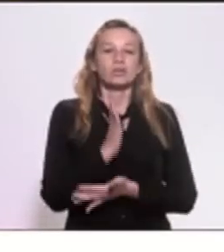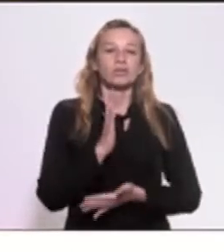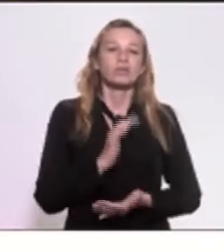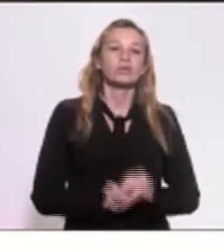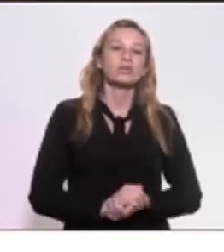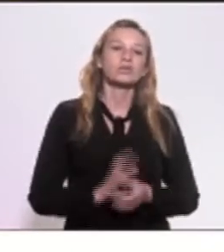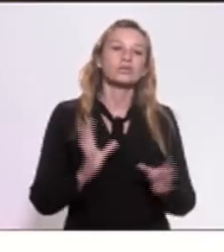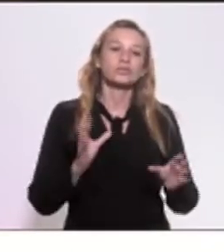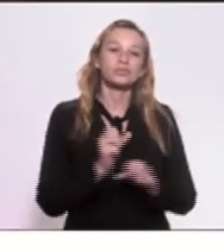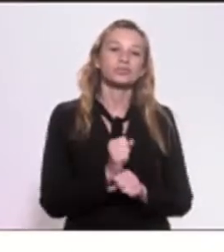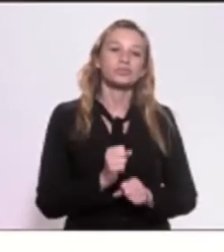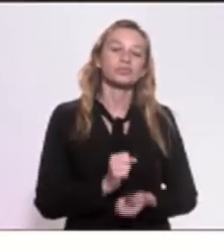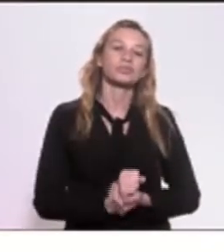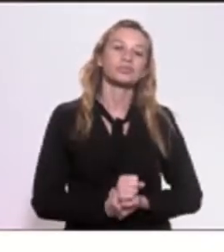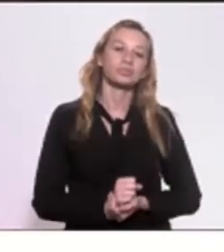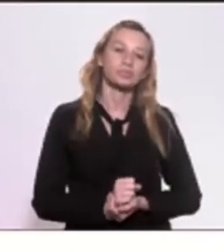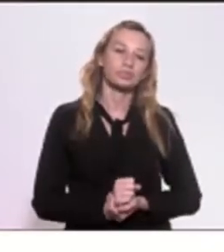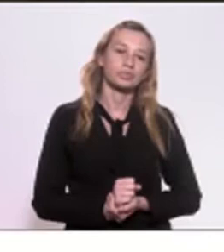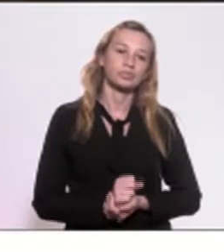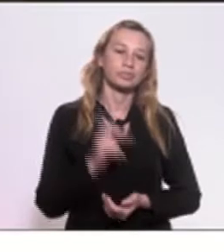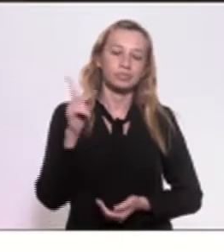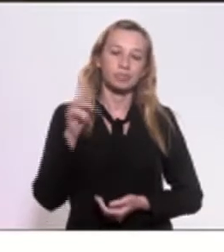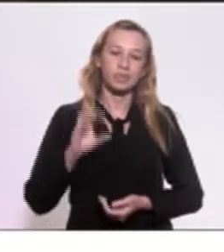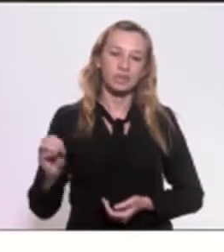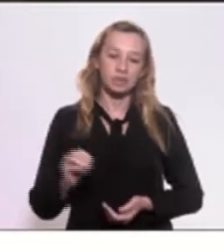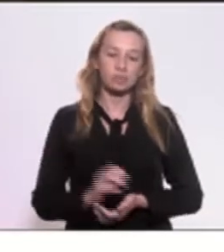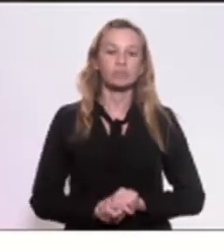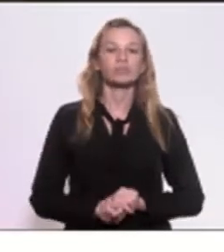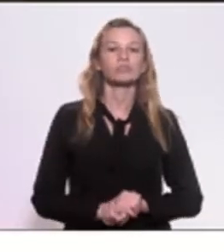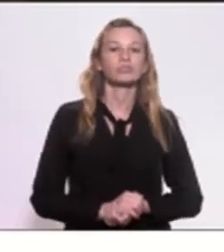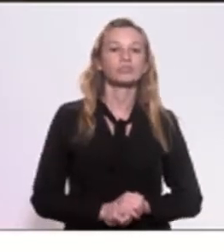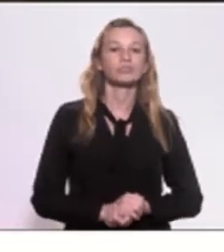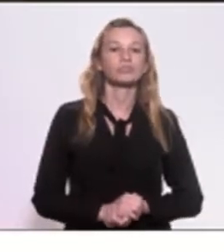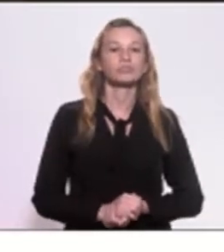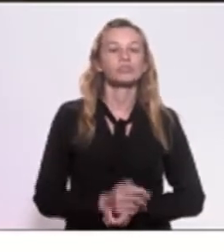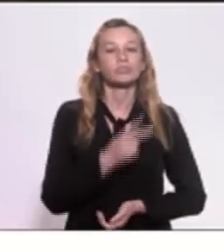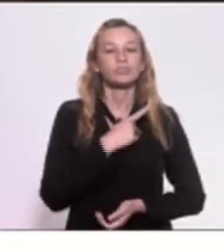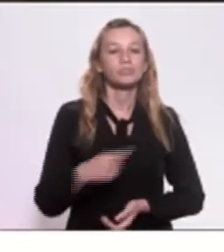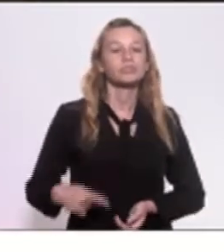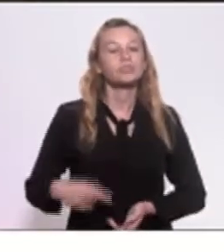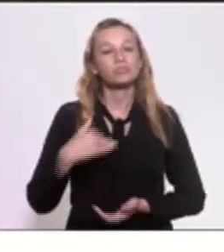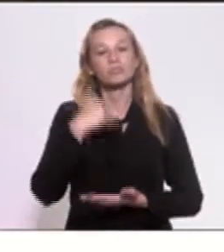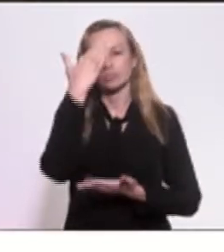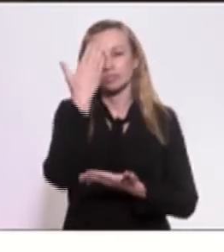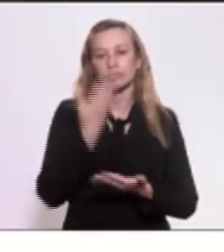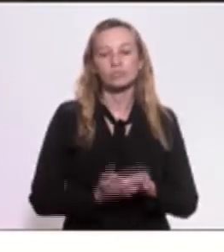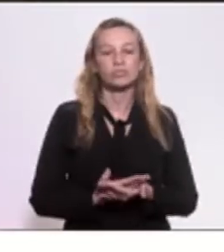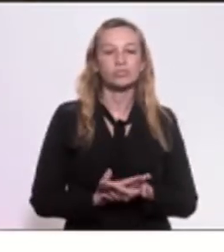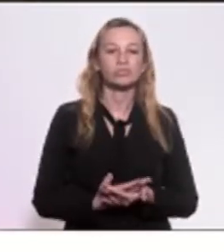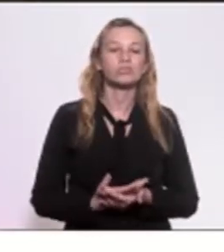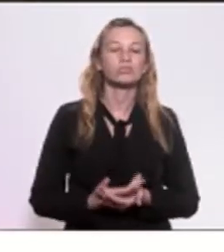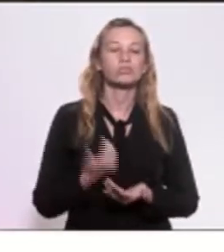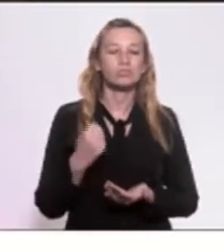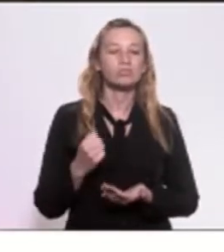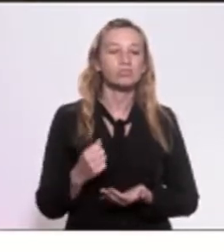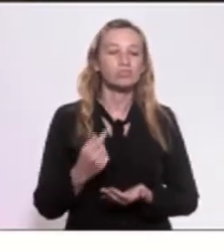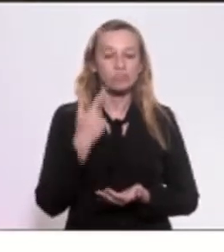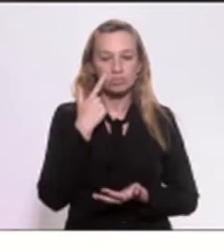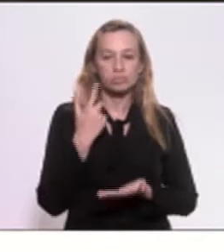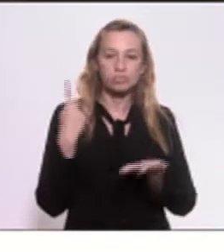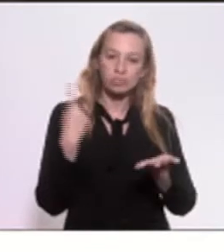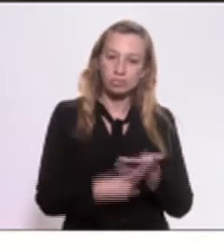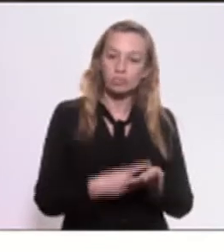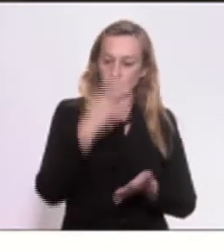das contas dos ex governadores pezão e dornelles presidente acredita que a gente deve tratar isso com muito compromisso e seriedade